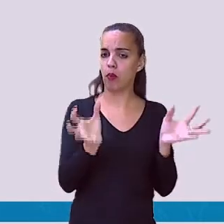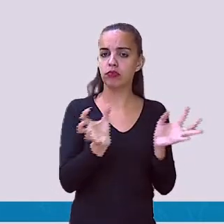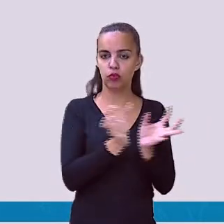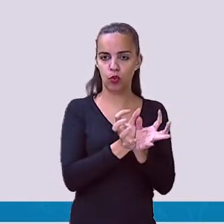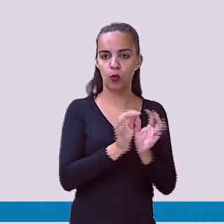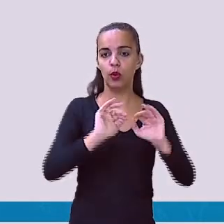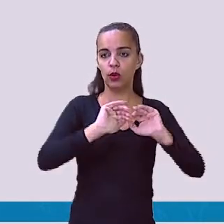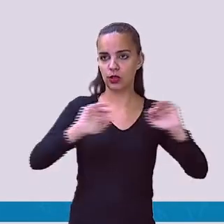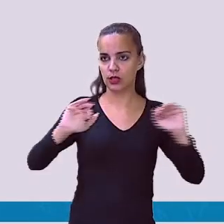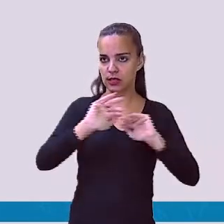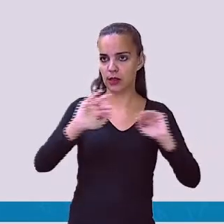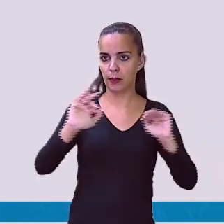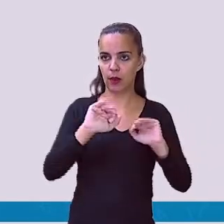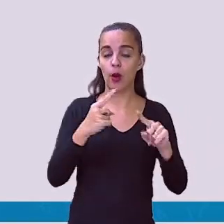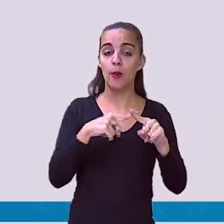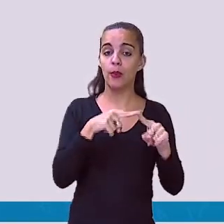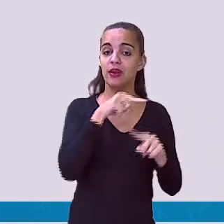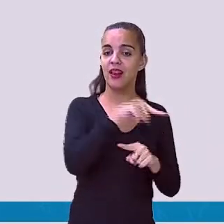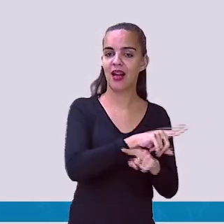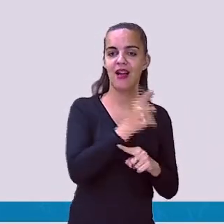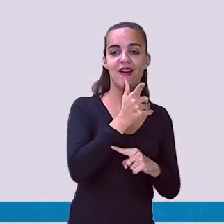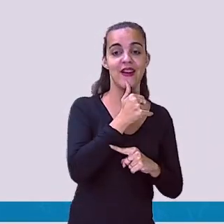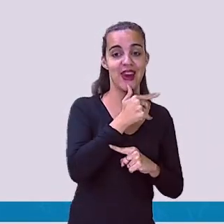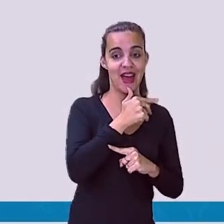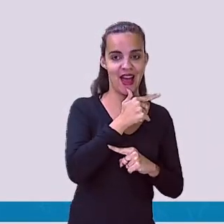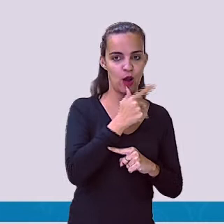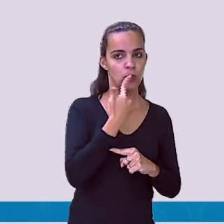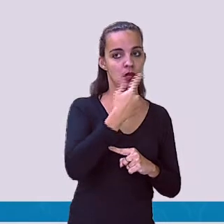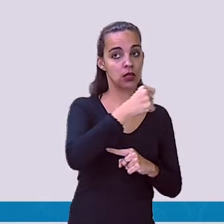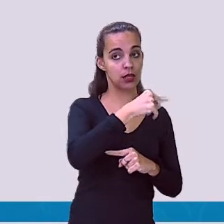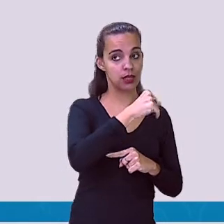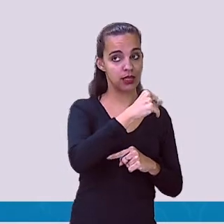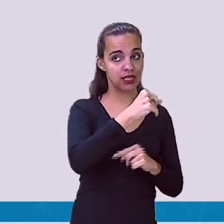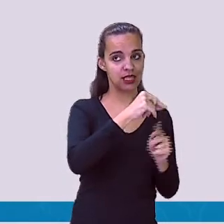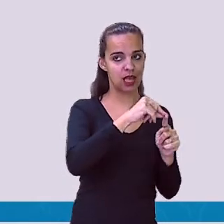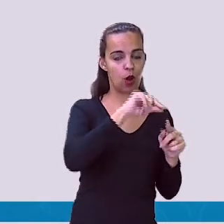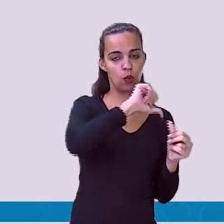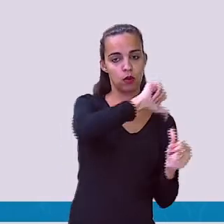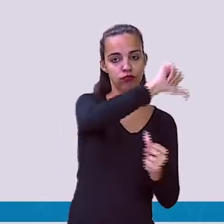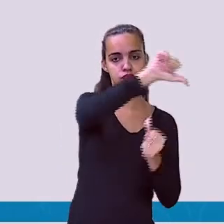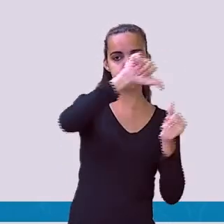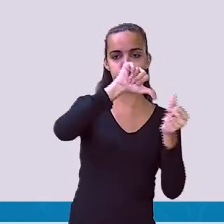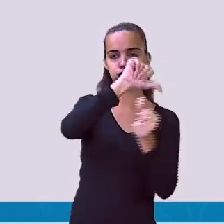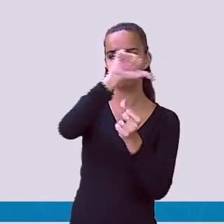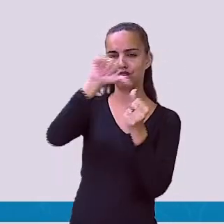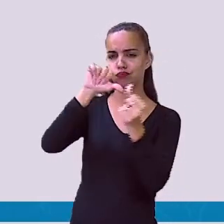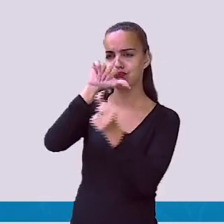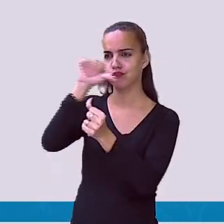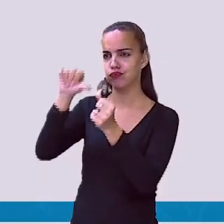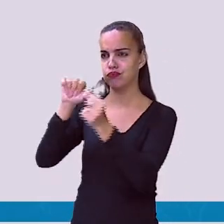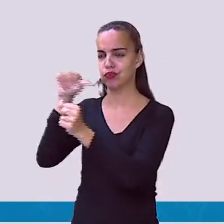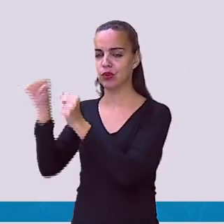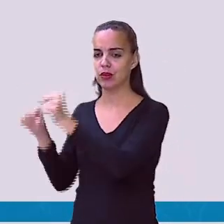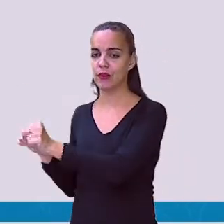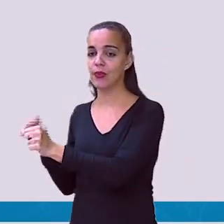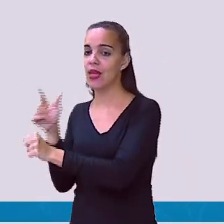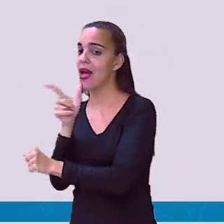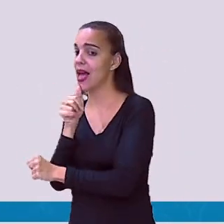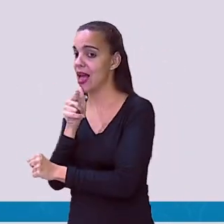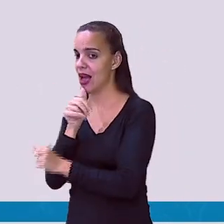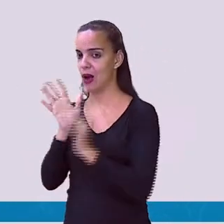Eu terei o sal neste frasco e a água